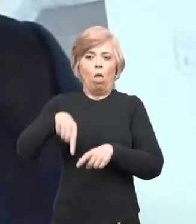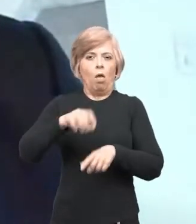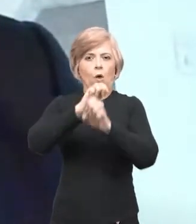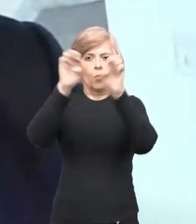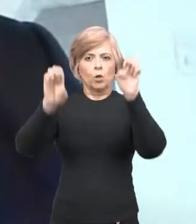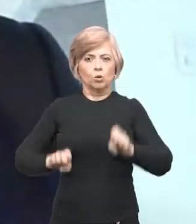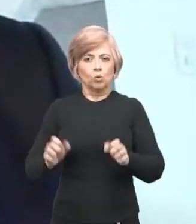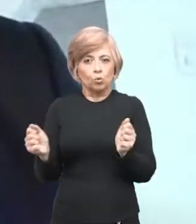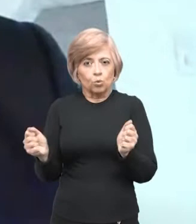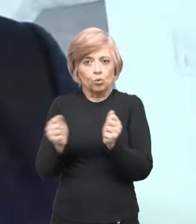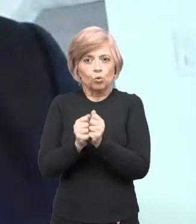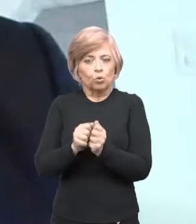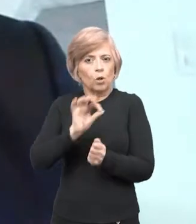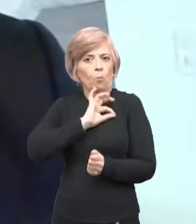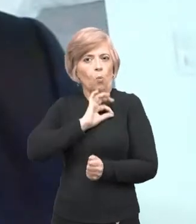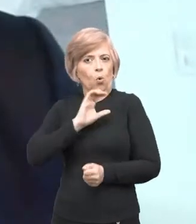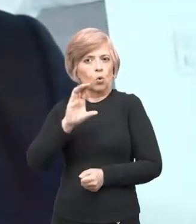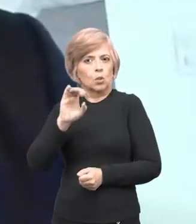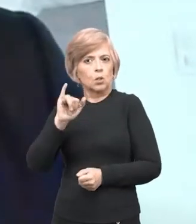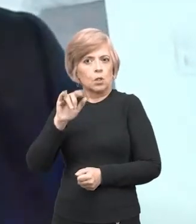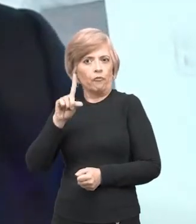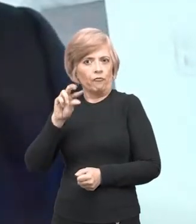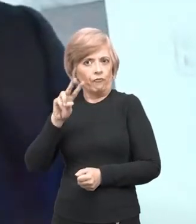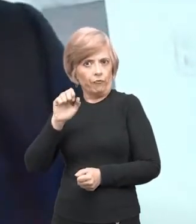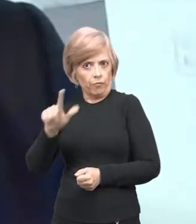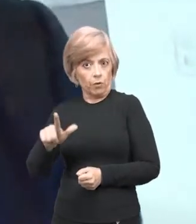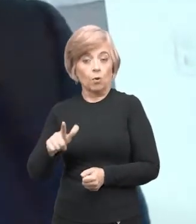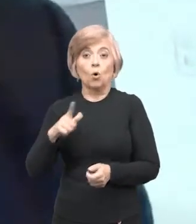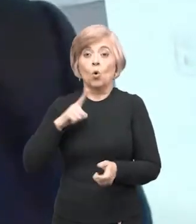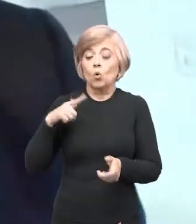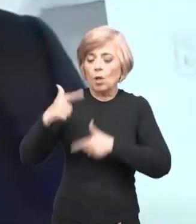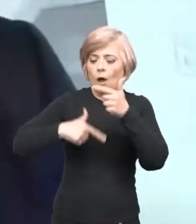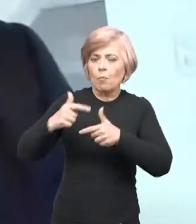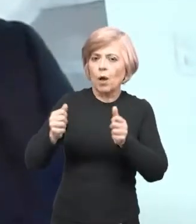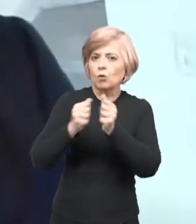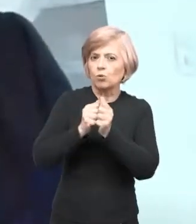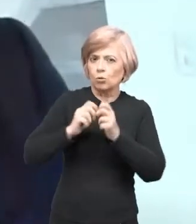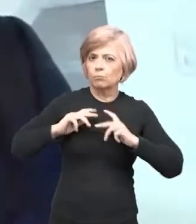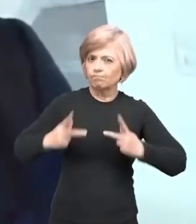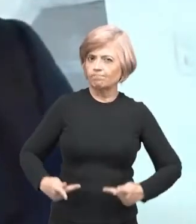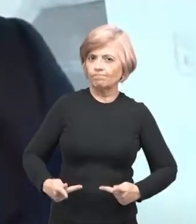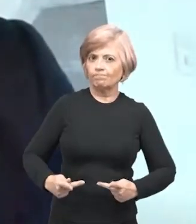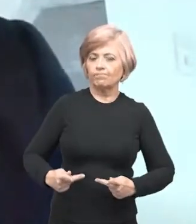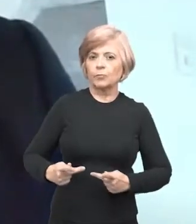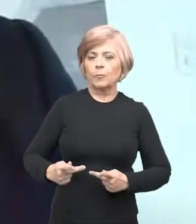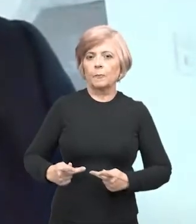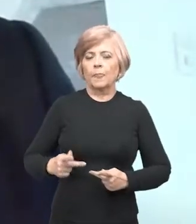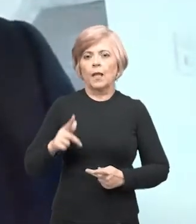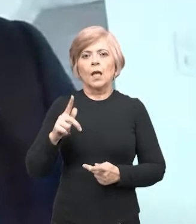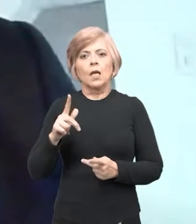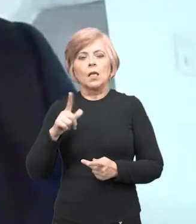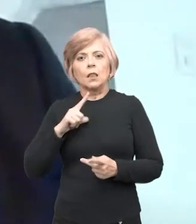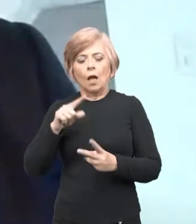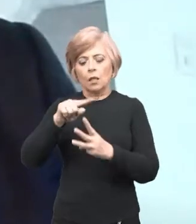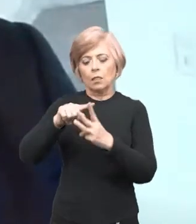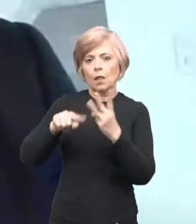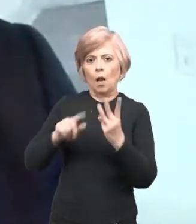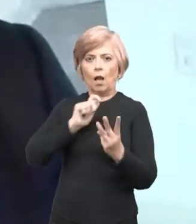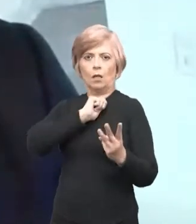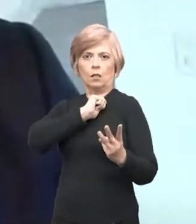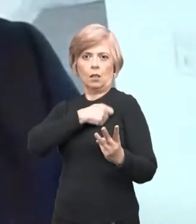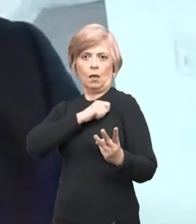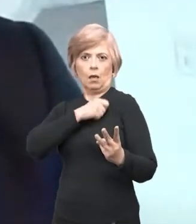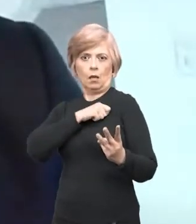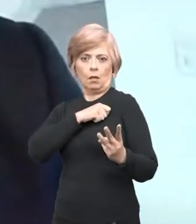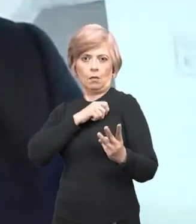atua em conjunto com o Ministério Público, né, em parceria com a atribuição originária, com o Galcrim, é composta hoje por 3 delegados de